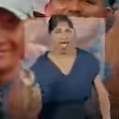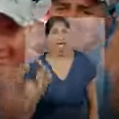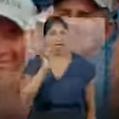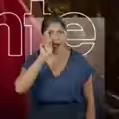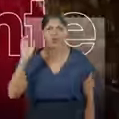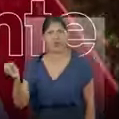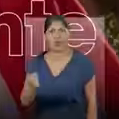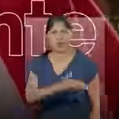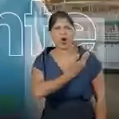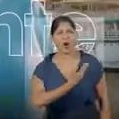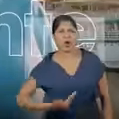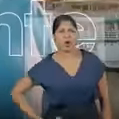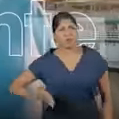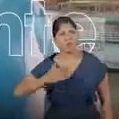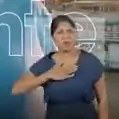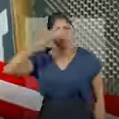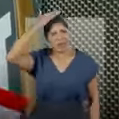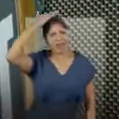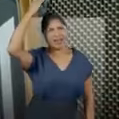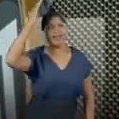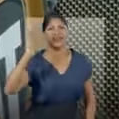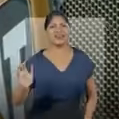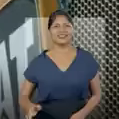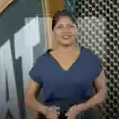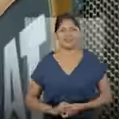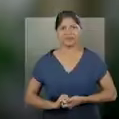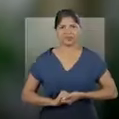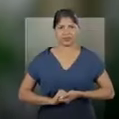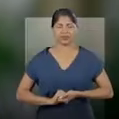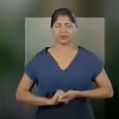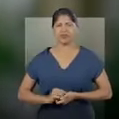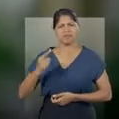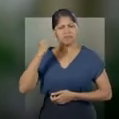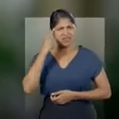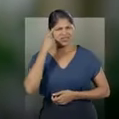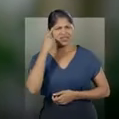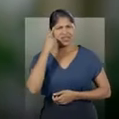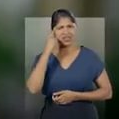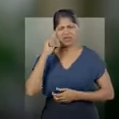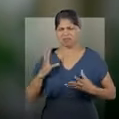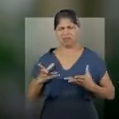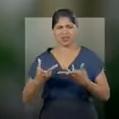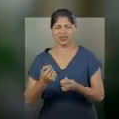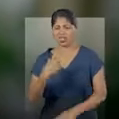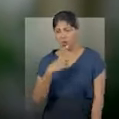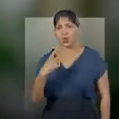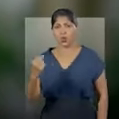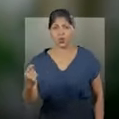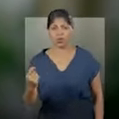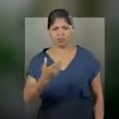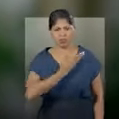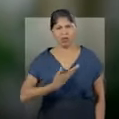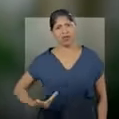Elder novamente governando o meu Pará. Imagina o privilégio de ser escolhido